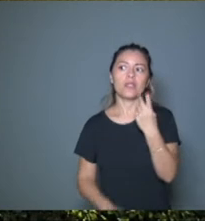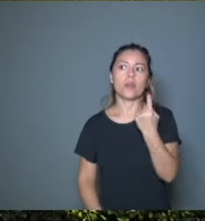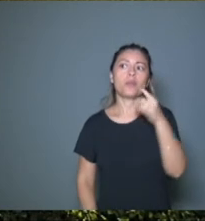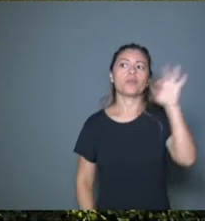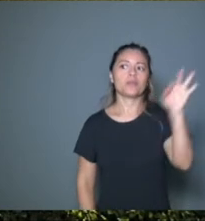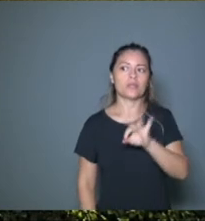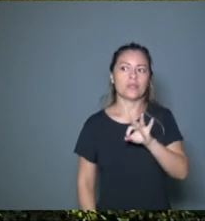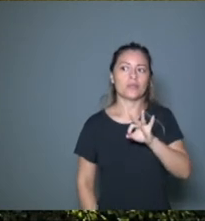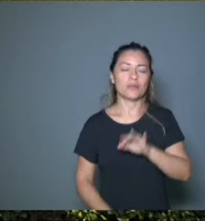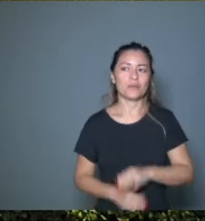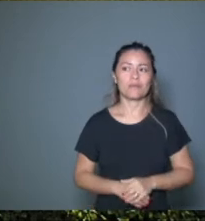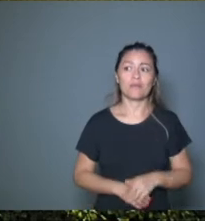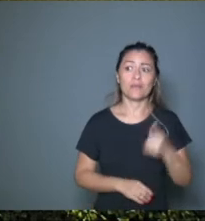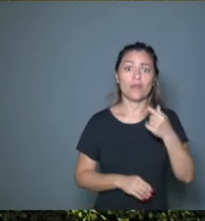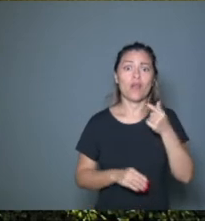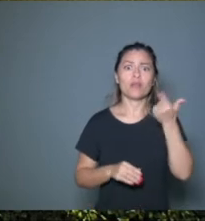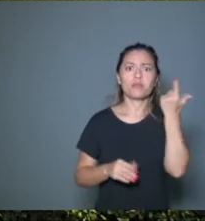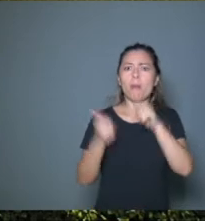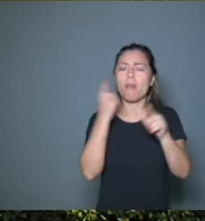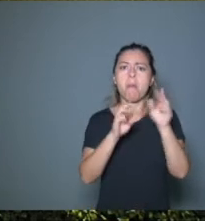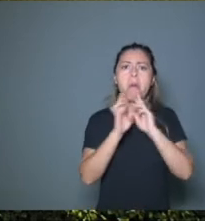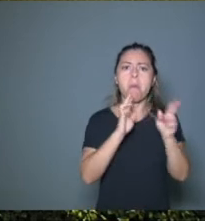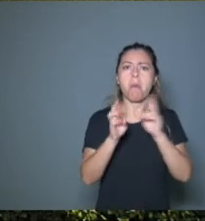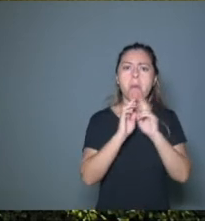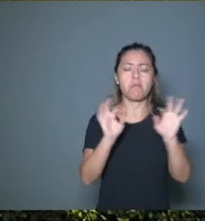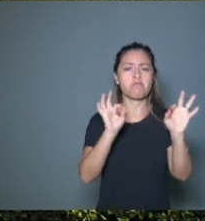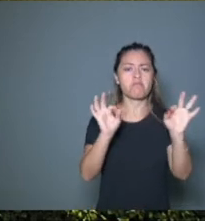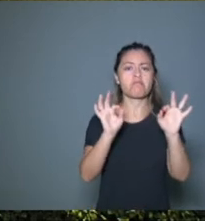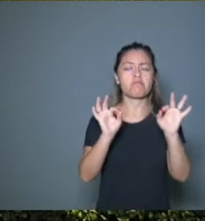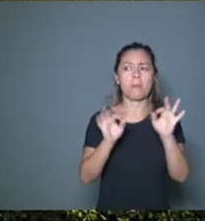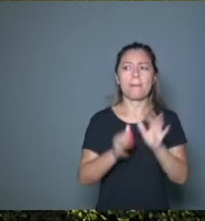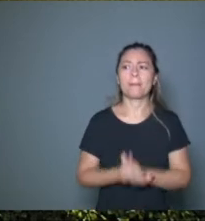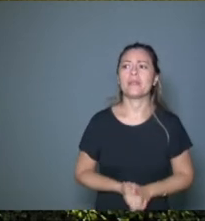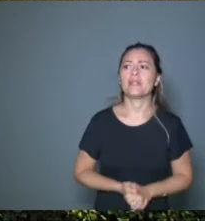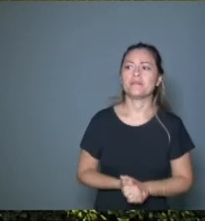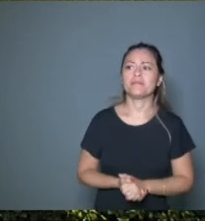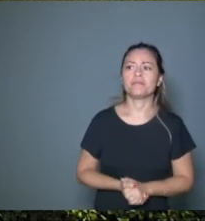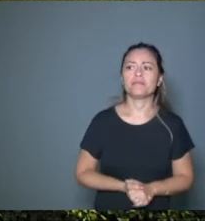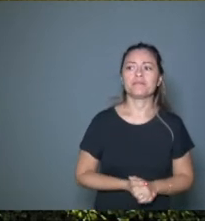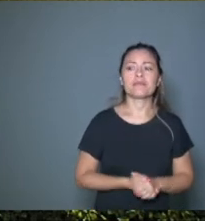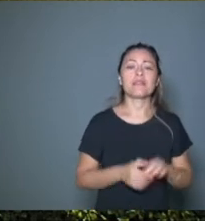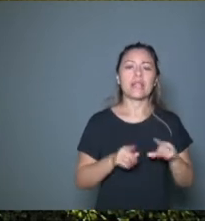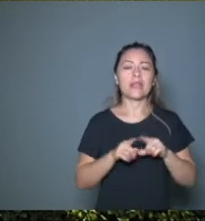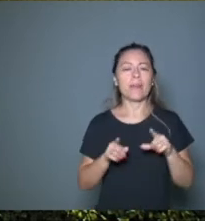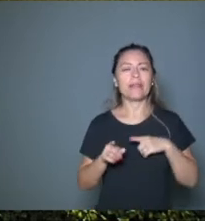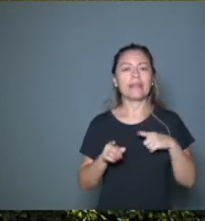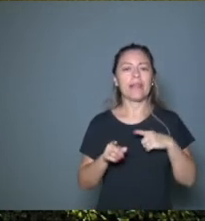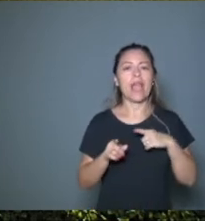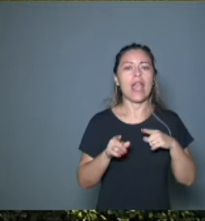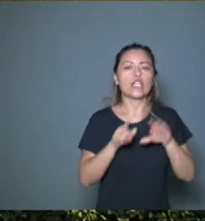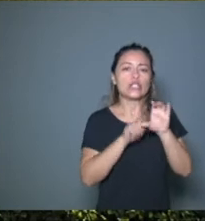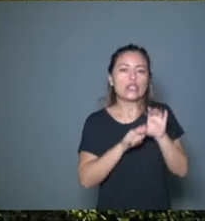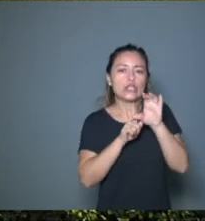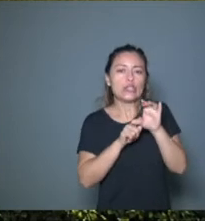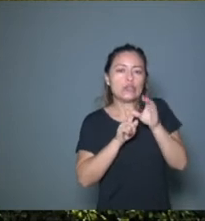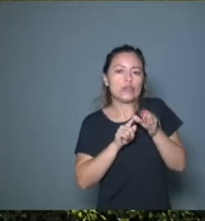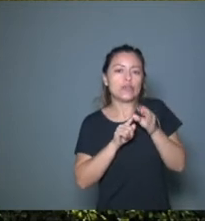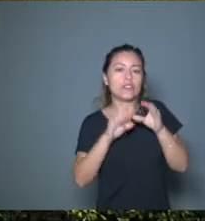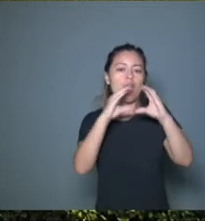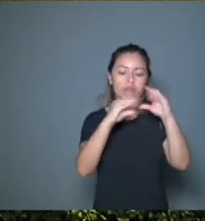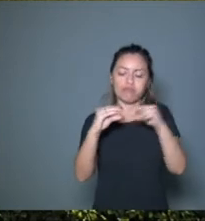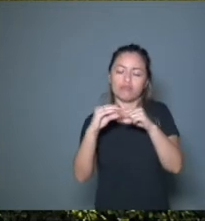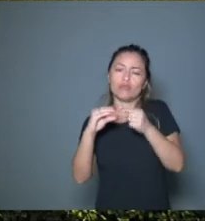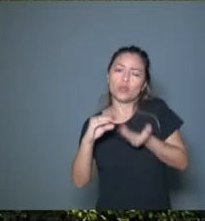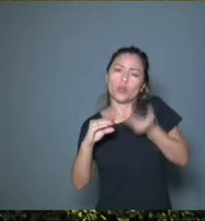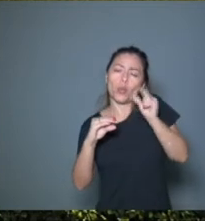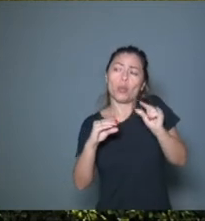nós realmente chegamos em resultados excelentes, né? A dívida subiu para 2,300, né? Quase 2,400, mas fruto